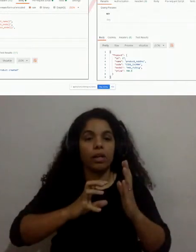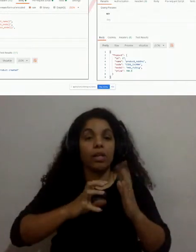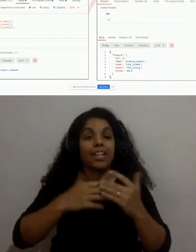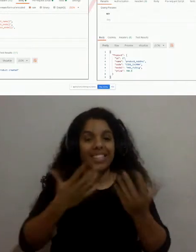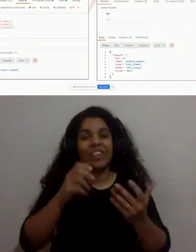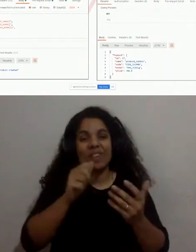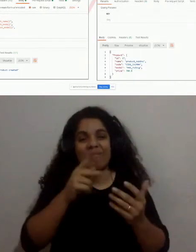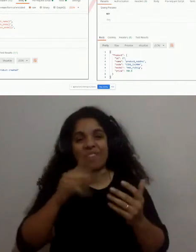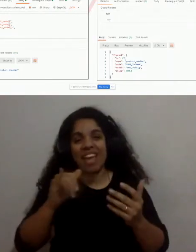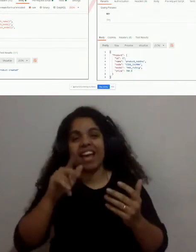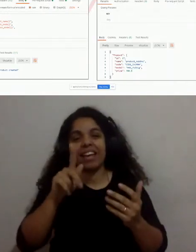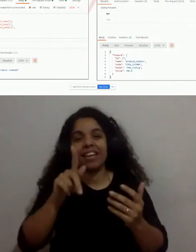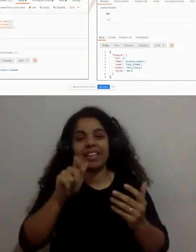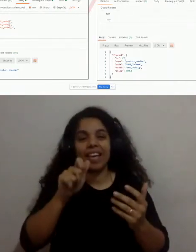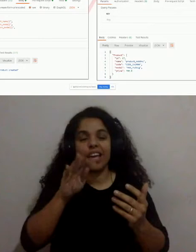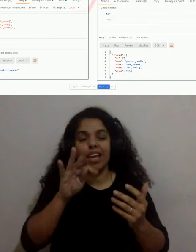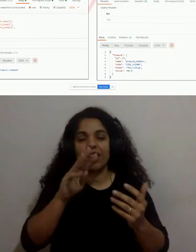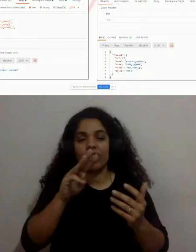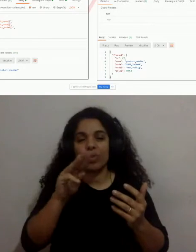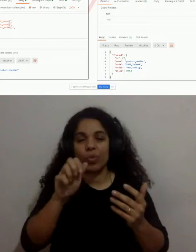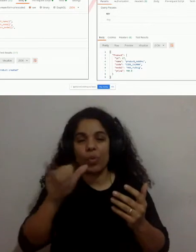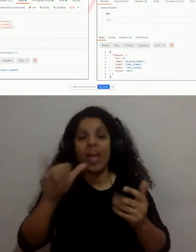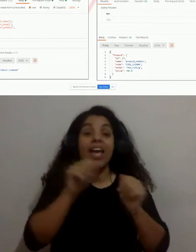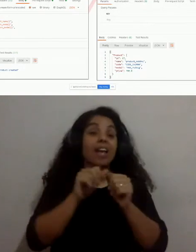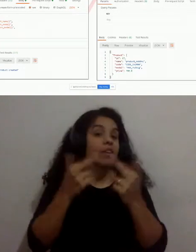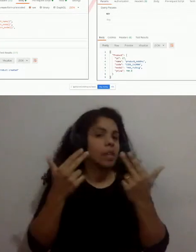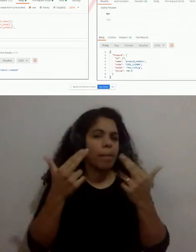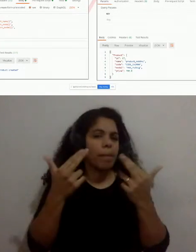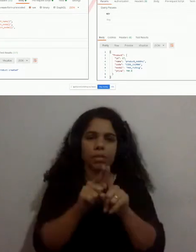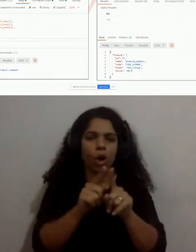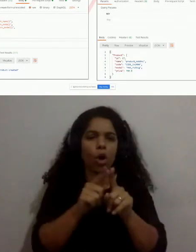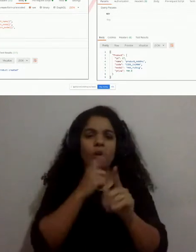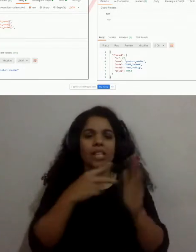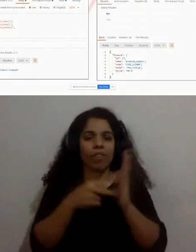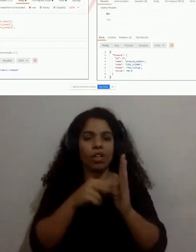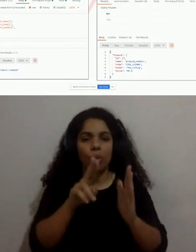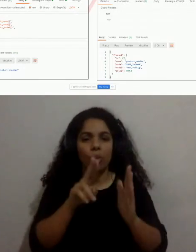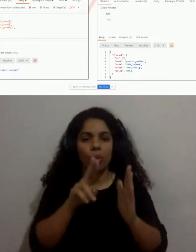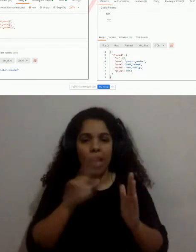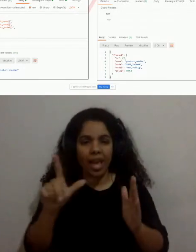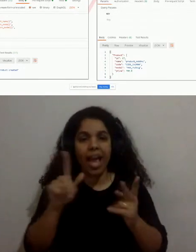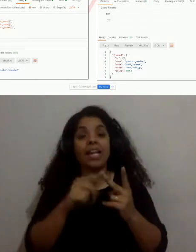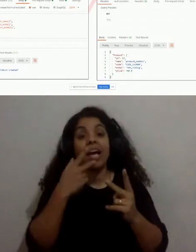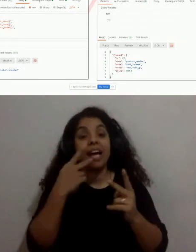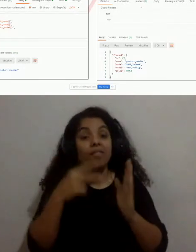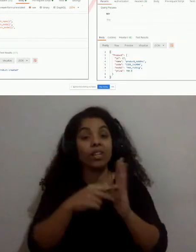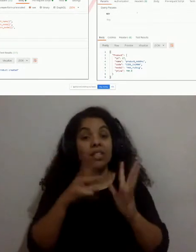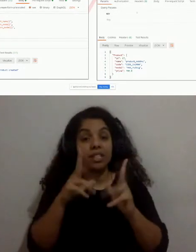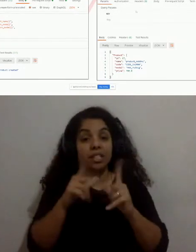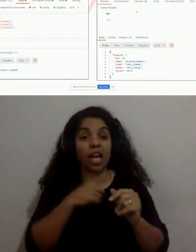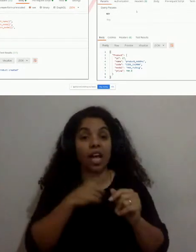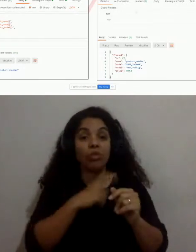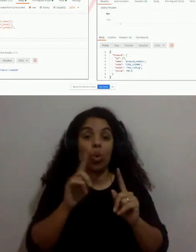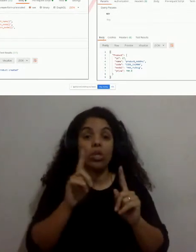API Gateway faz a mesma coisa. Ele valida essa URL, valida, existe aquele produto ou não, e